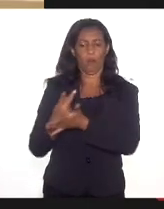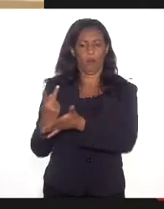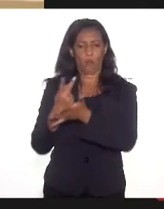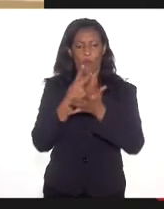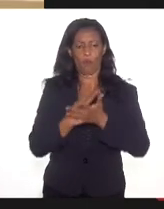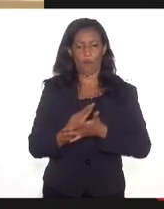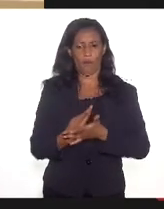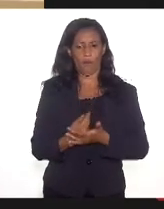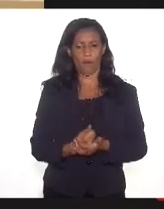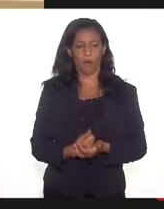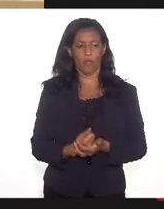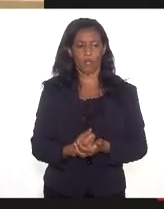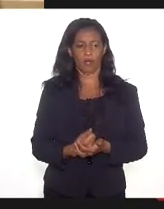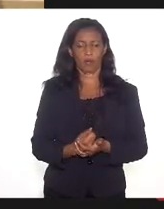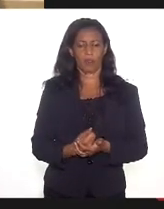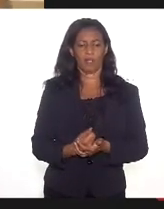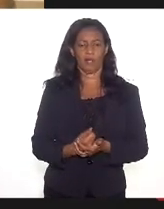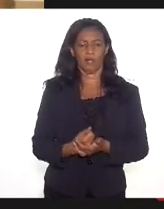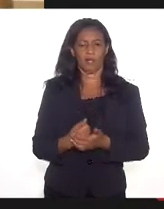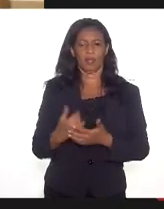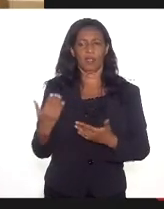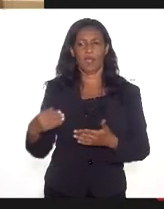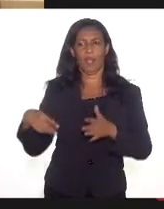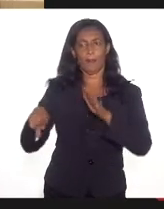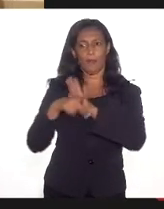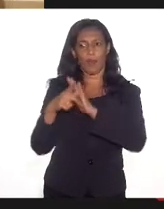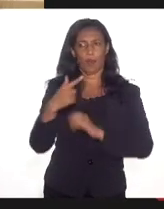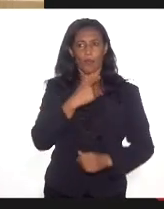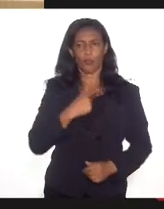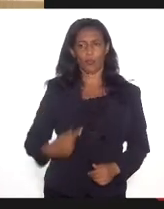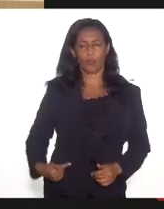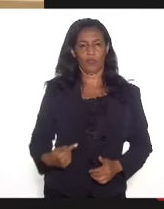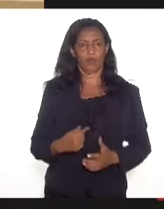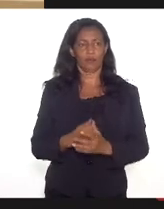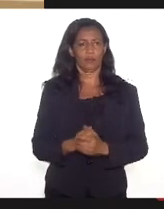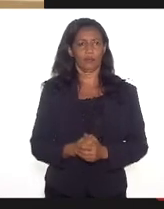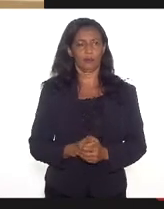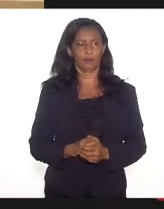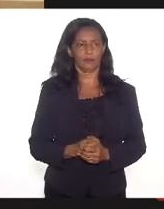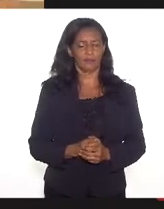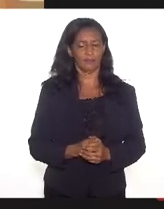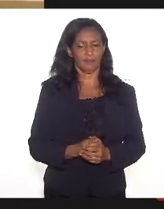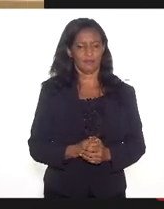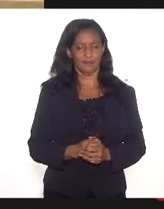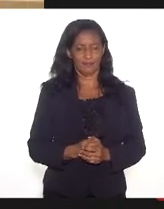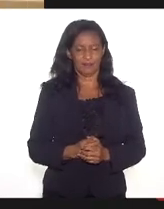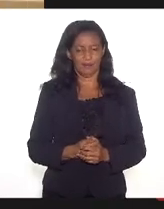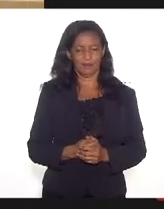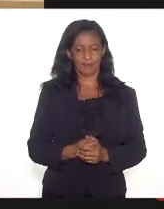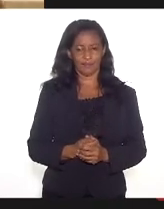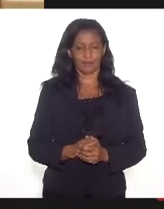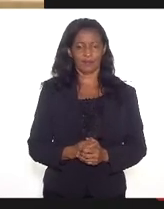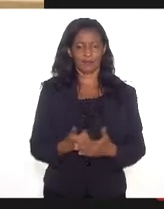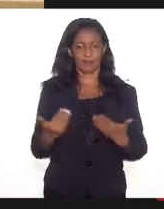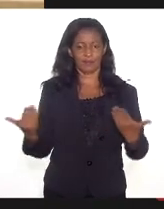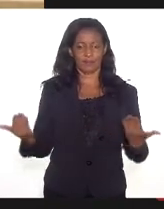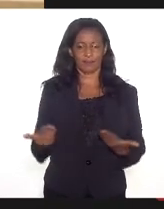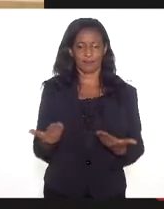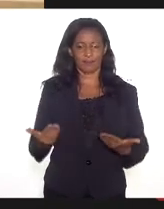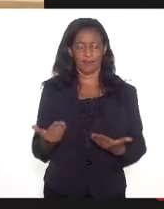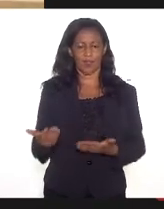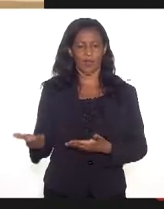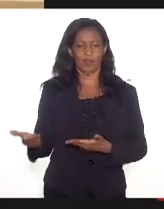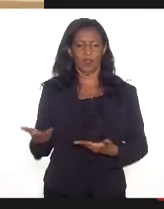e que compõe a necropolítica do governo que ele tanto defende bom agora gostaria de convidar o senhor